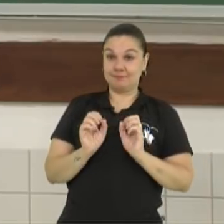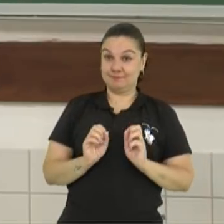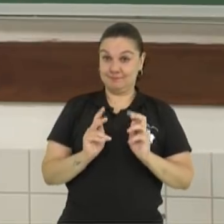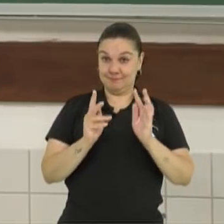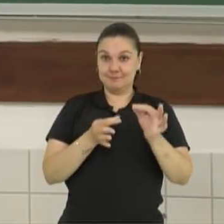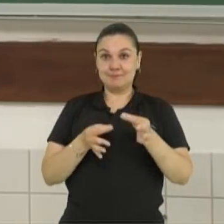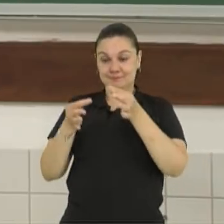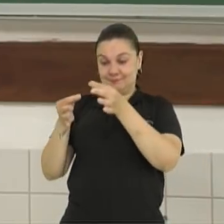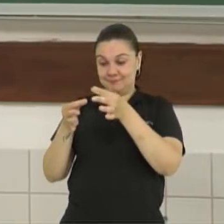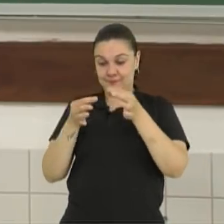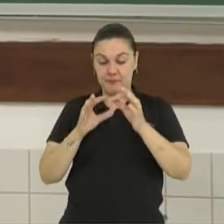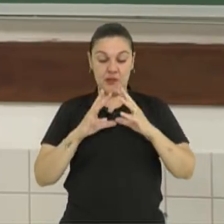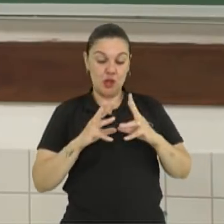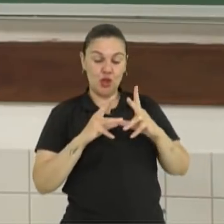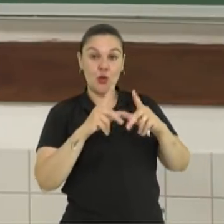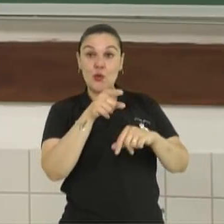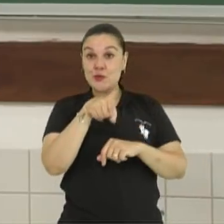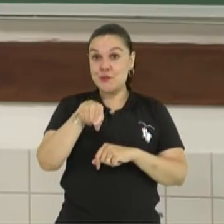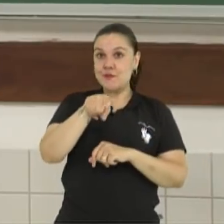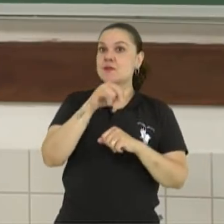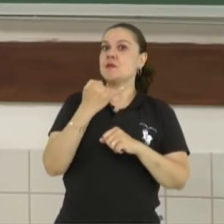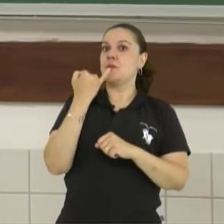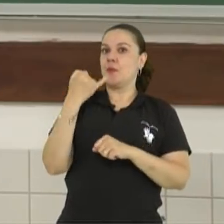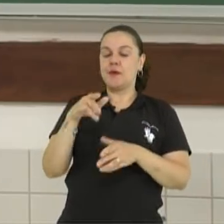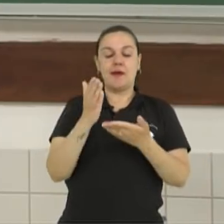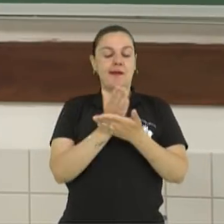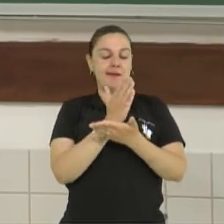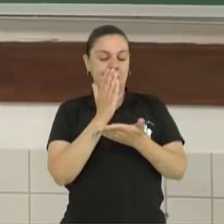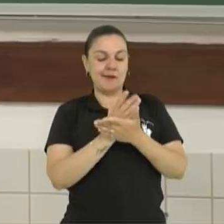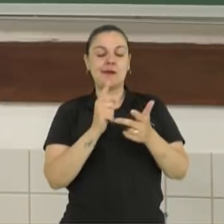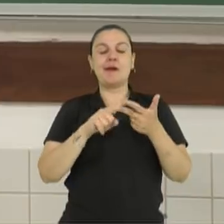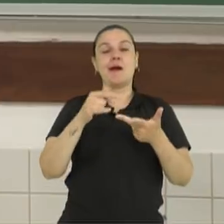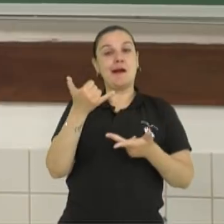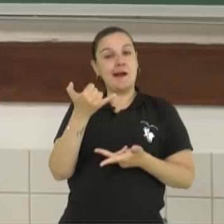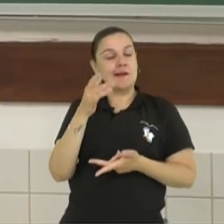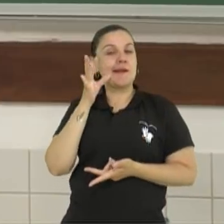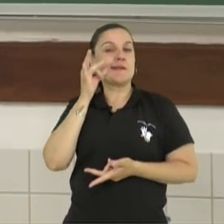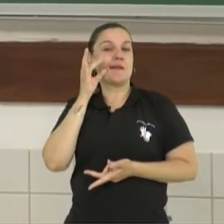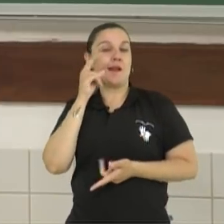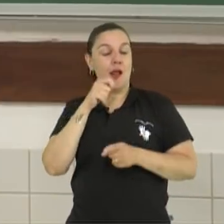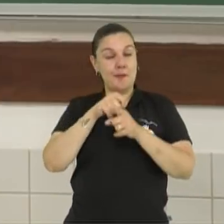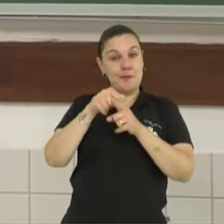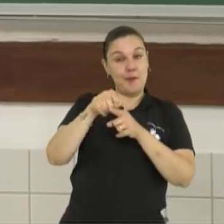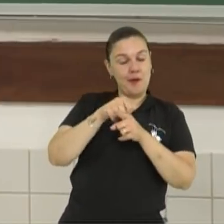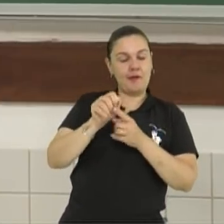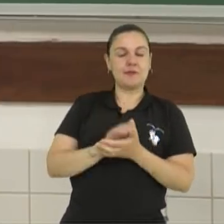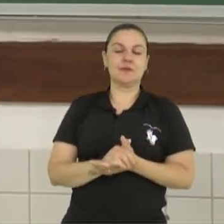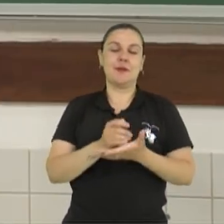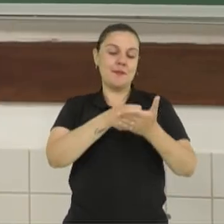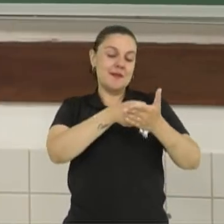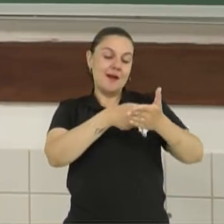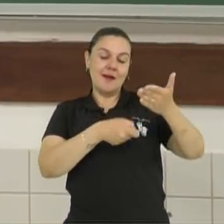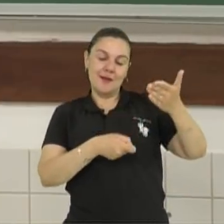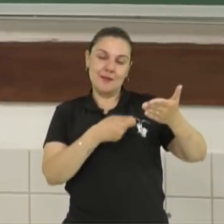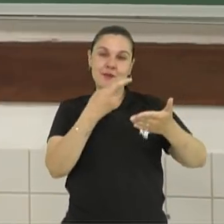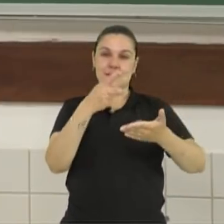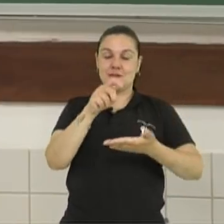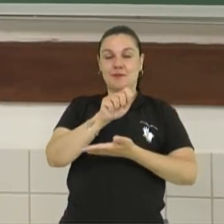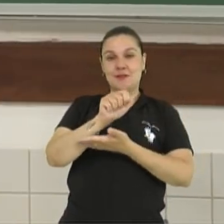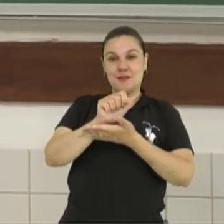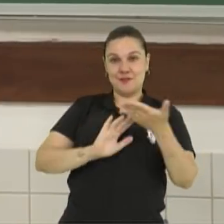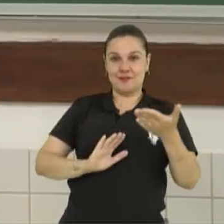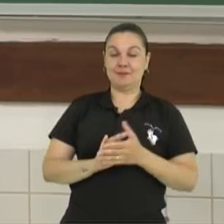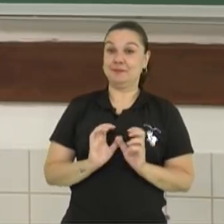escola. Para todos os estudantes é importante ter em mãos o caderno, a caneta, o lápis, a borracha, para que você possa fazer as